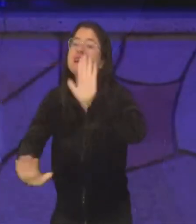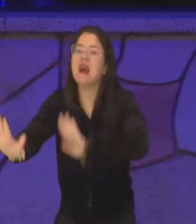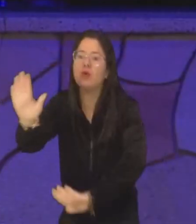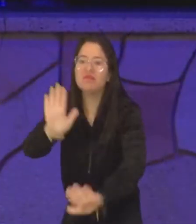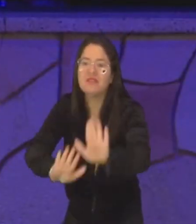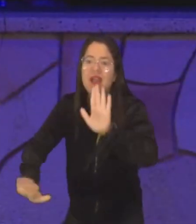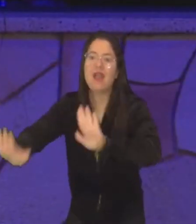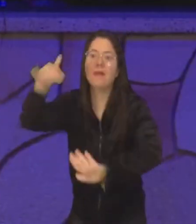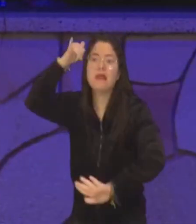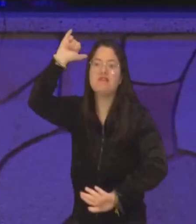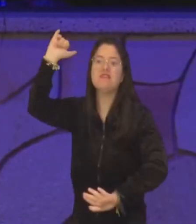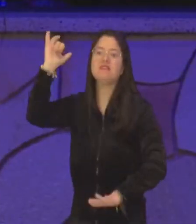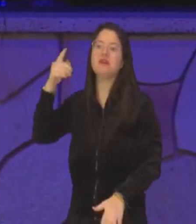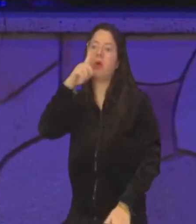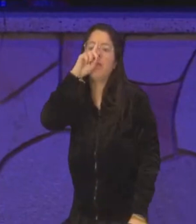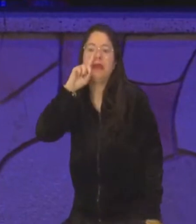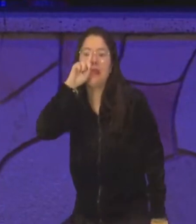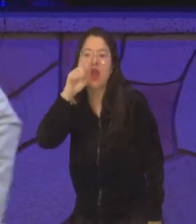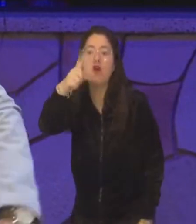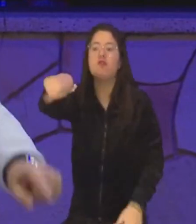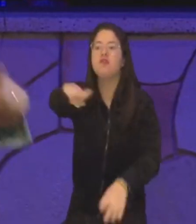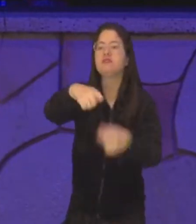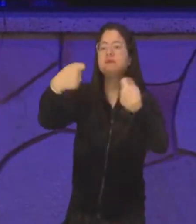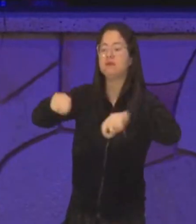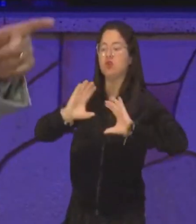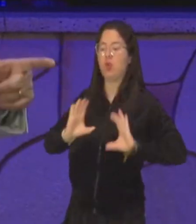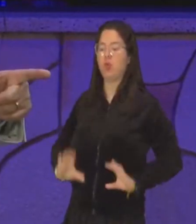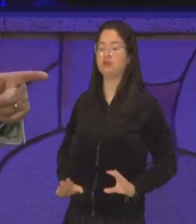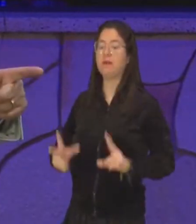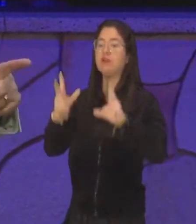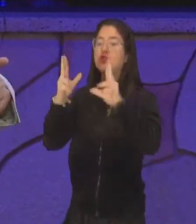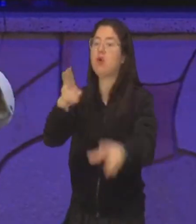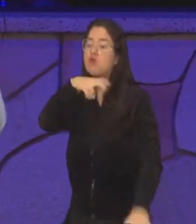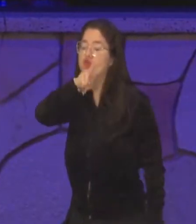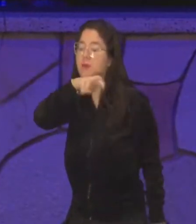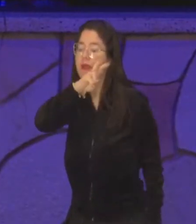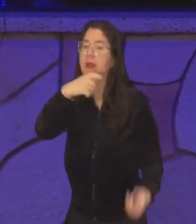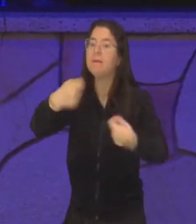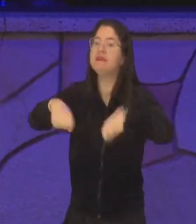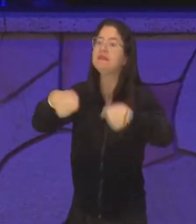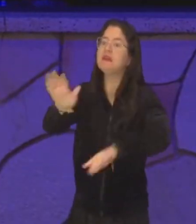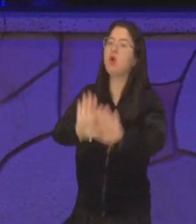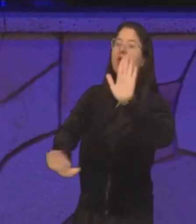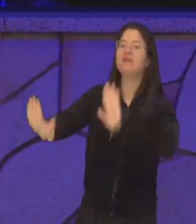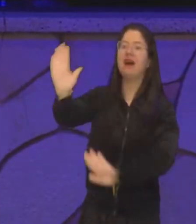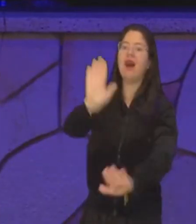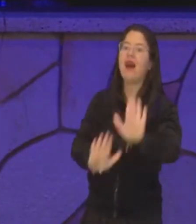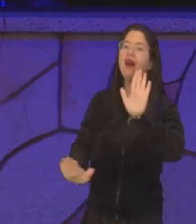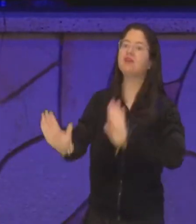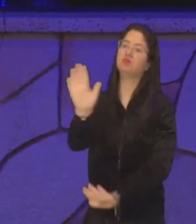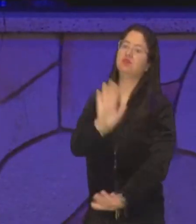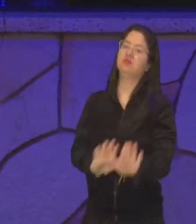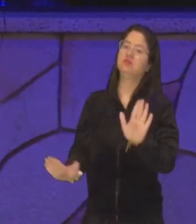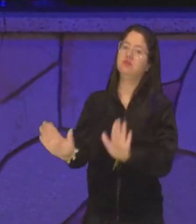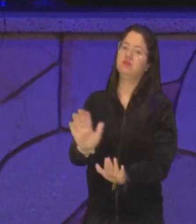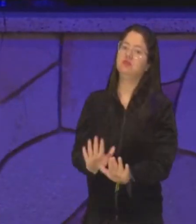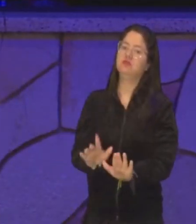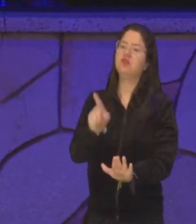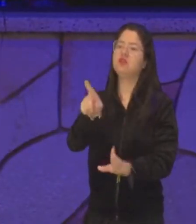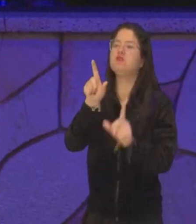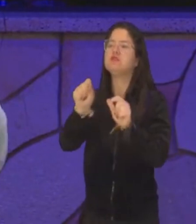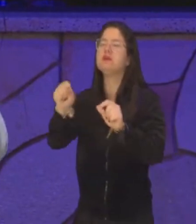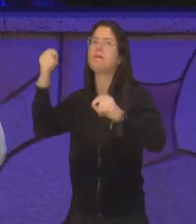evitar o perigo. Sejam como as serpentes, sejam cautelosos, cuidadosos, criteriosos no que você